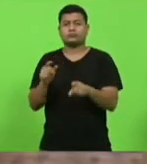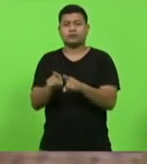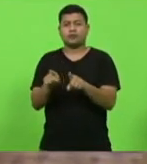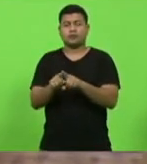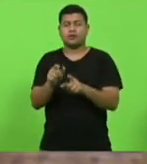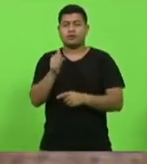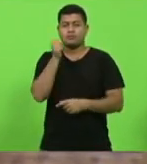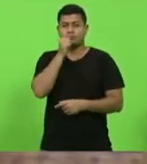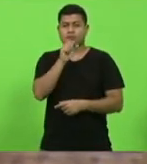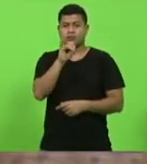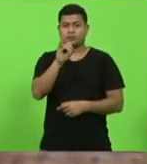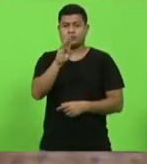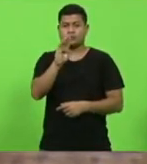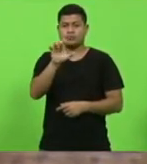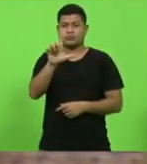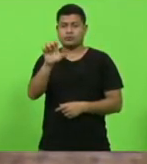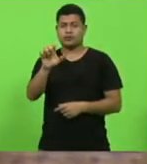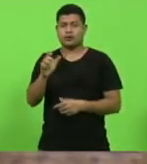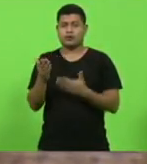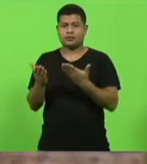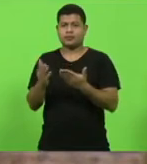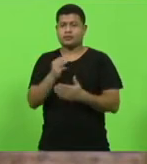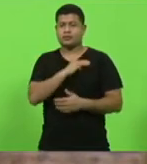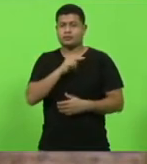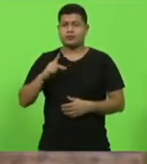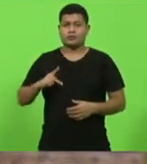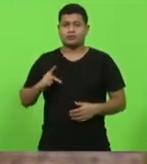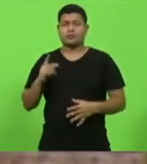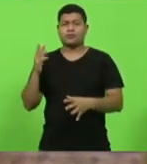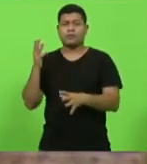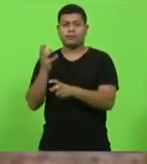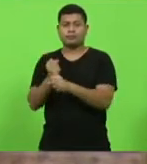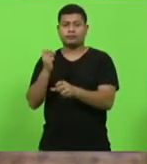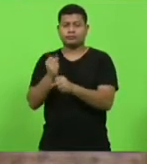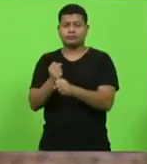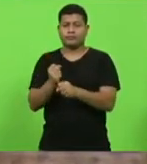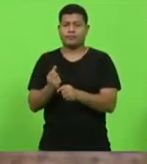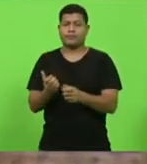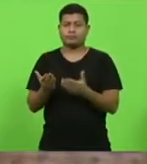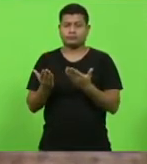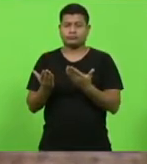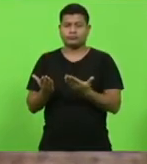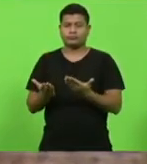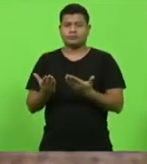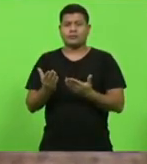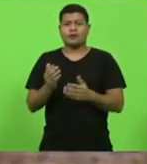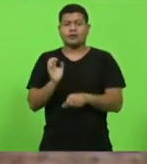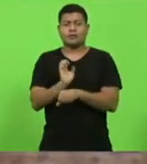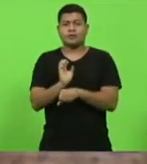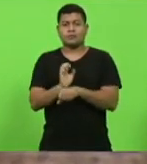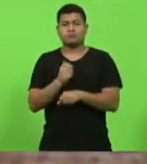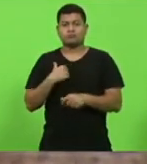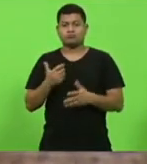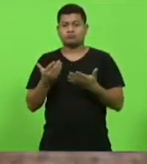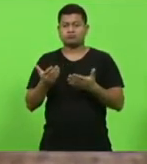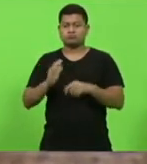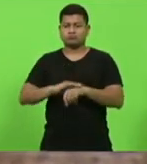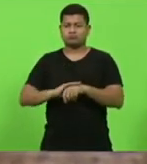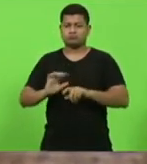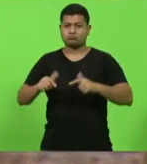Contas do Estado exerce o presidente parabenizar pela iniciativa é de vossa excelência